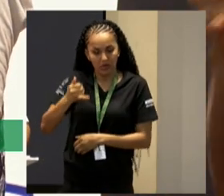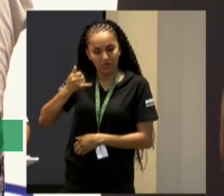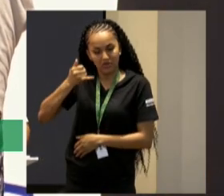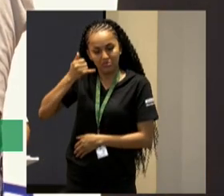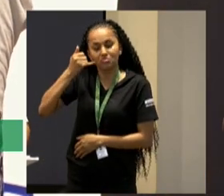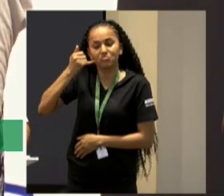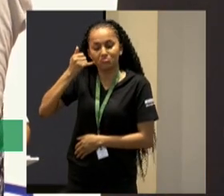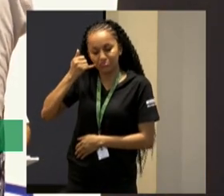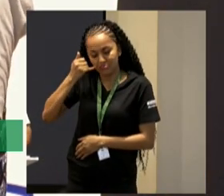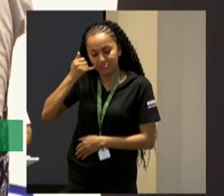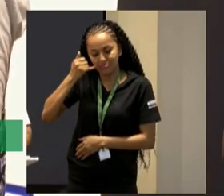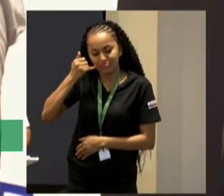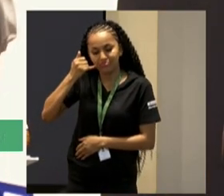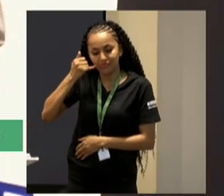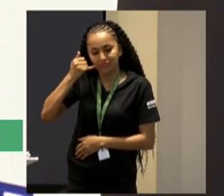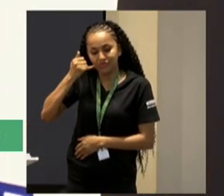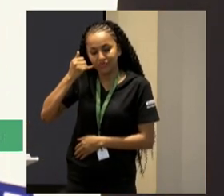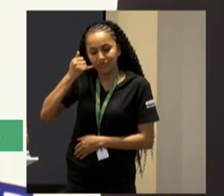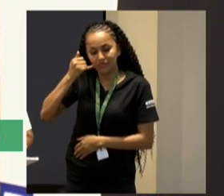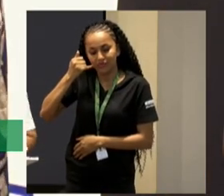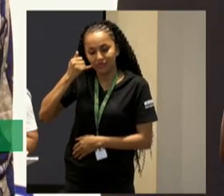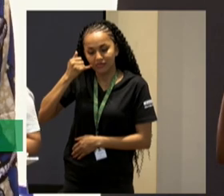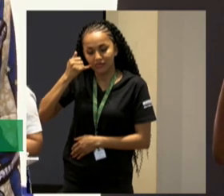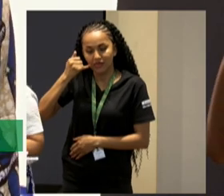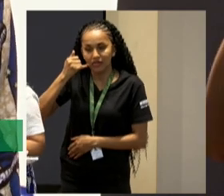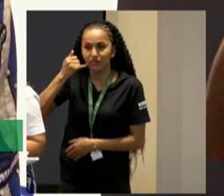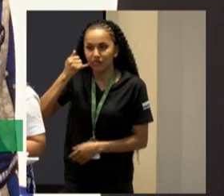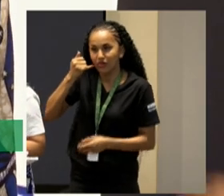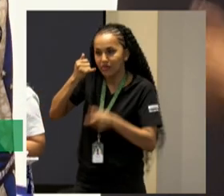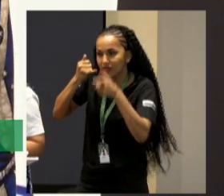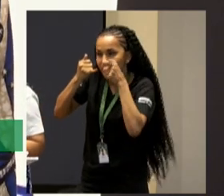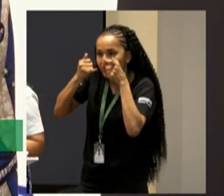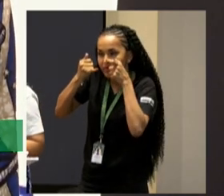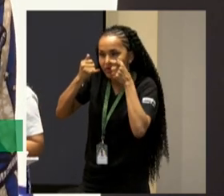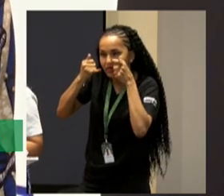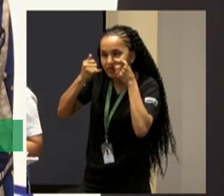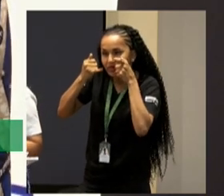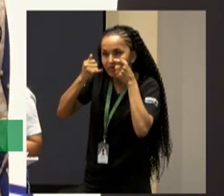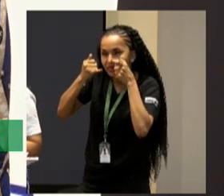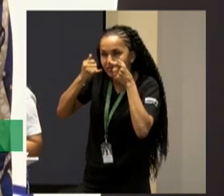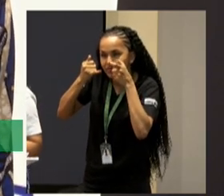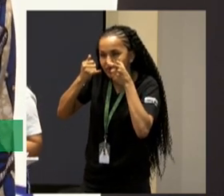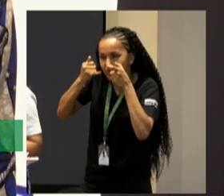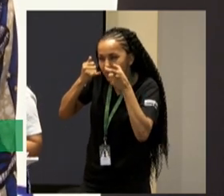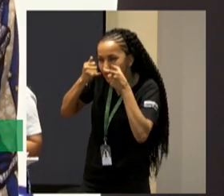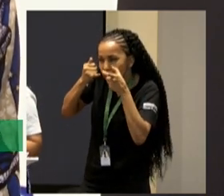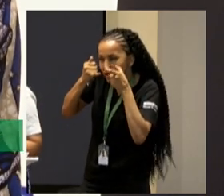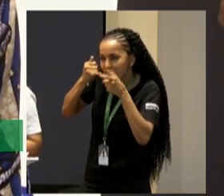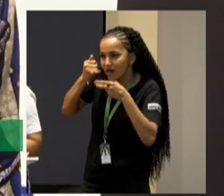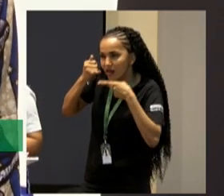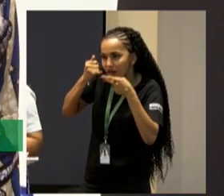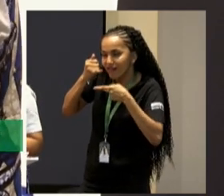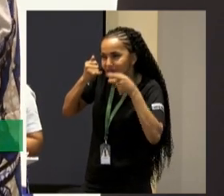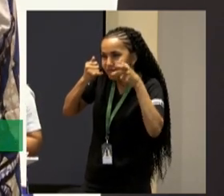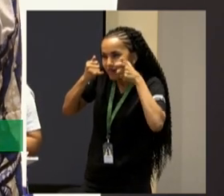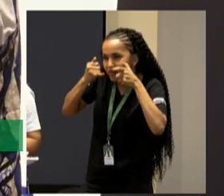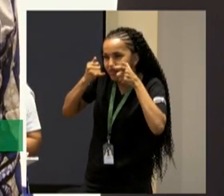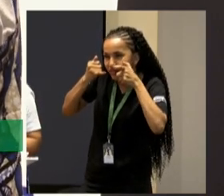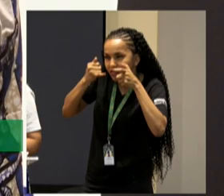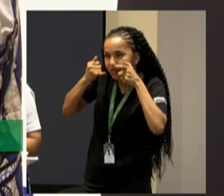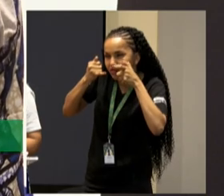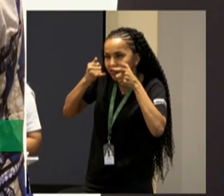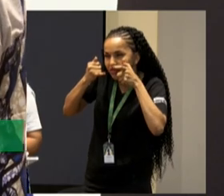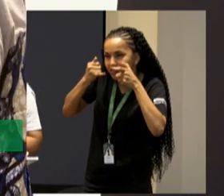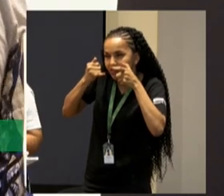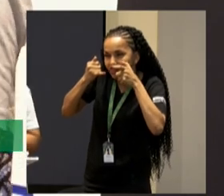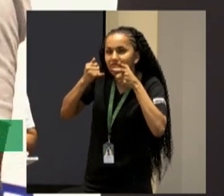Pego o telefone, liga para ele, eu... Fico observando ele tirar o telefone, fico observando ele falar, fico observando ele